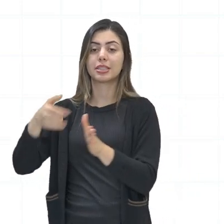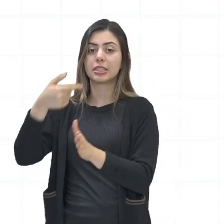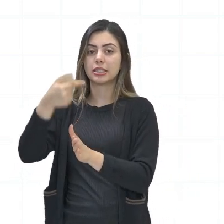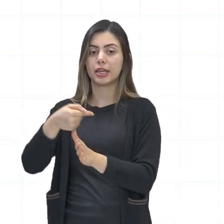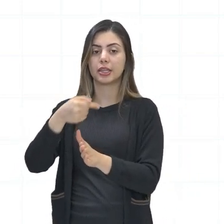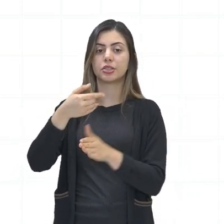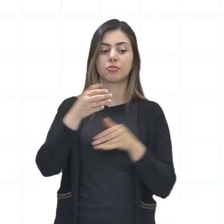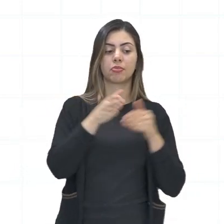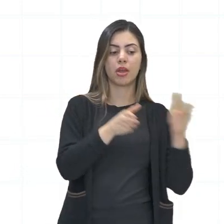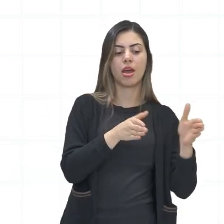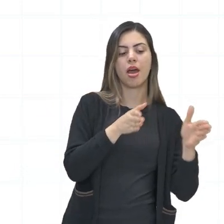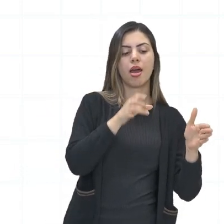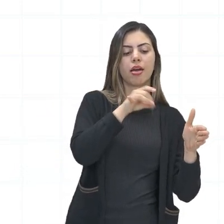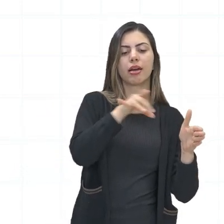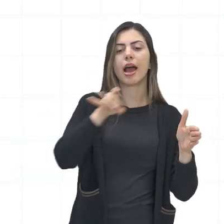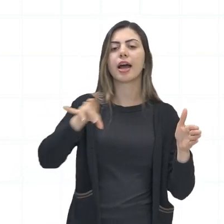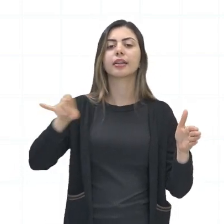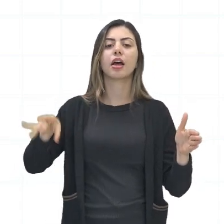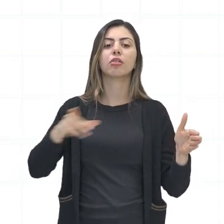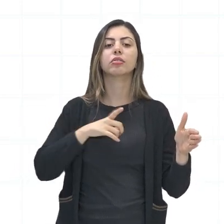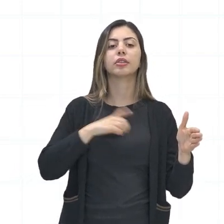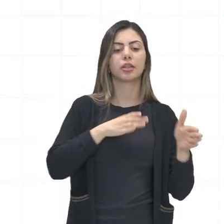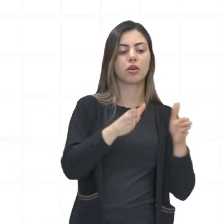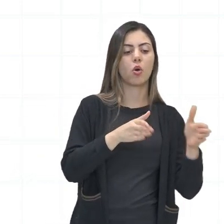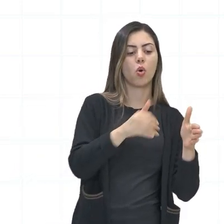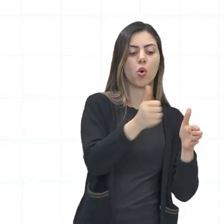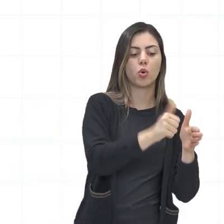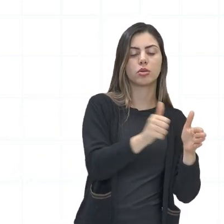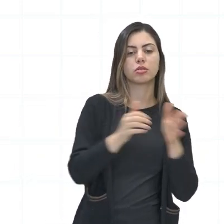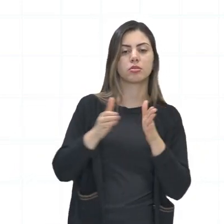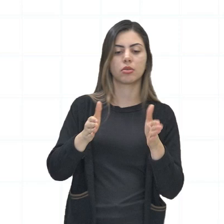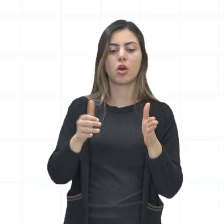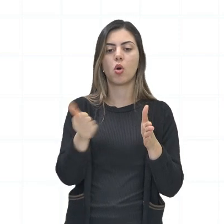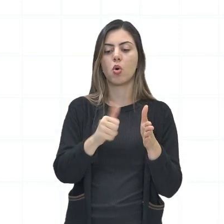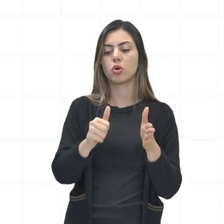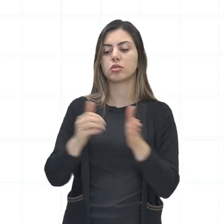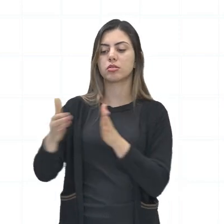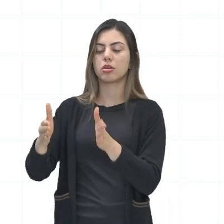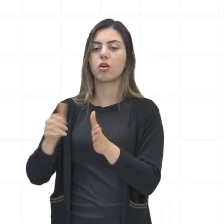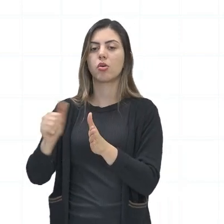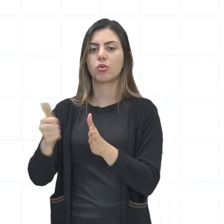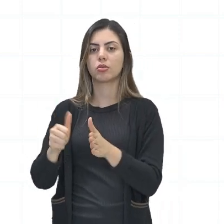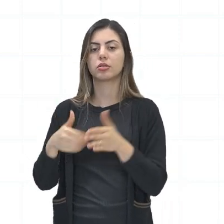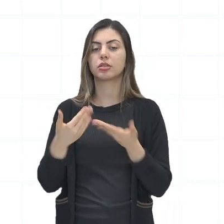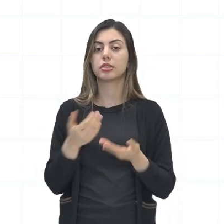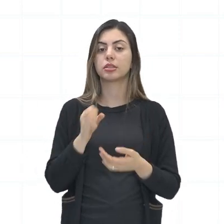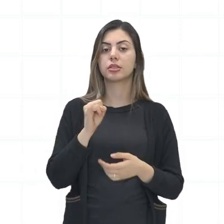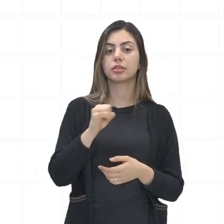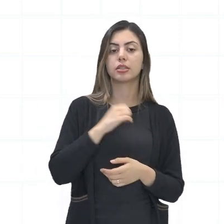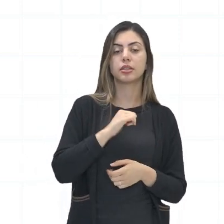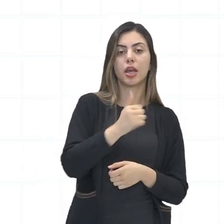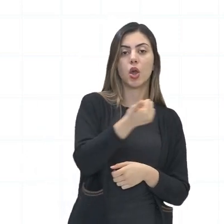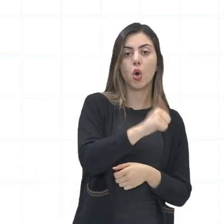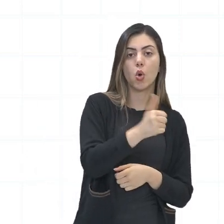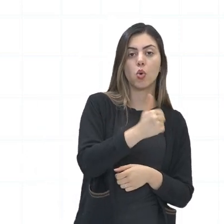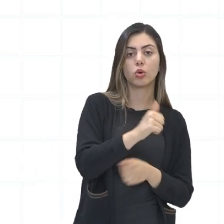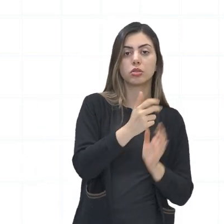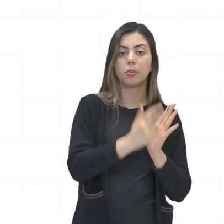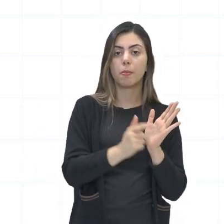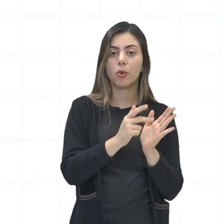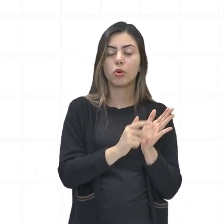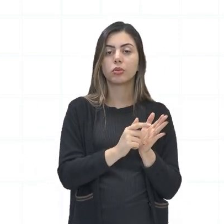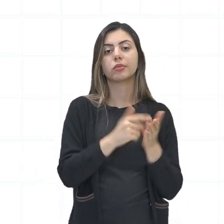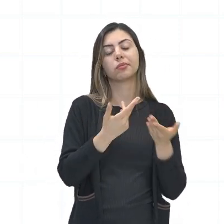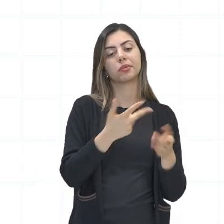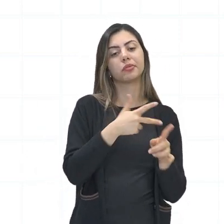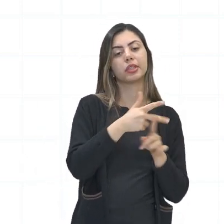pontos. Tá? Então, você joga, vai jogando, vai fazendo pontos. Chegou em 11 pontos e você venceu um game. Para ganhar o jogo todo,